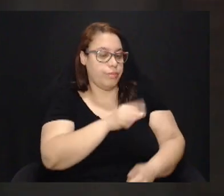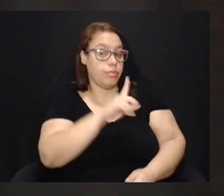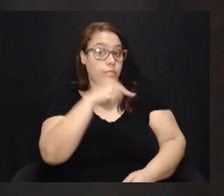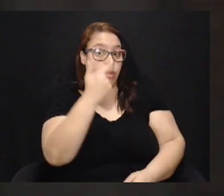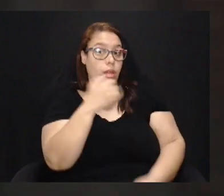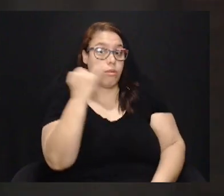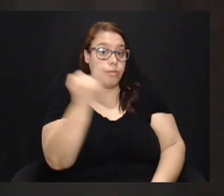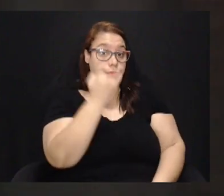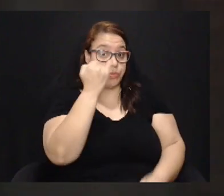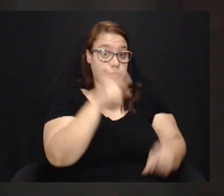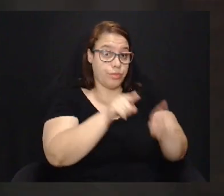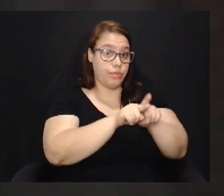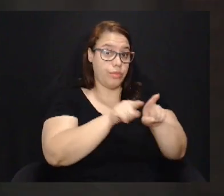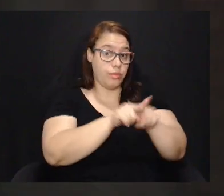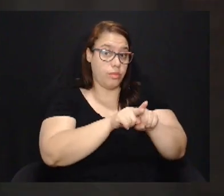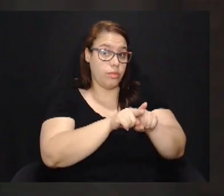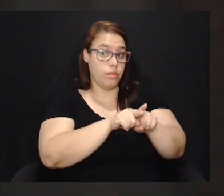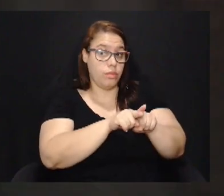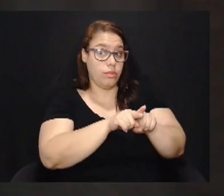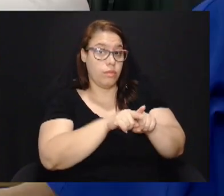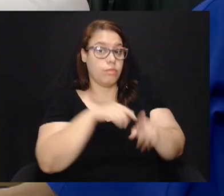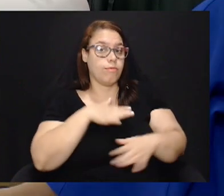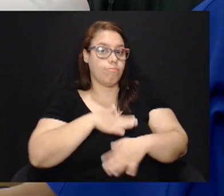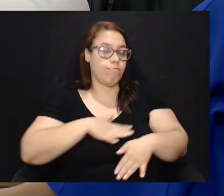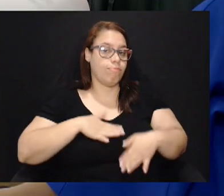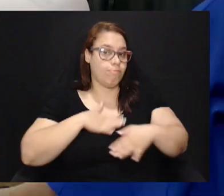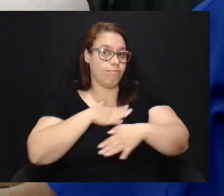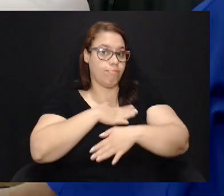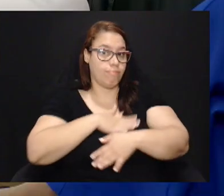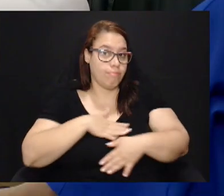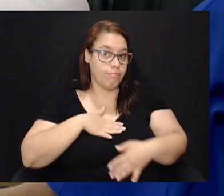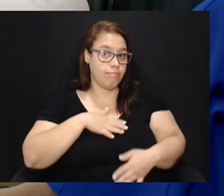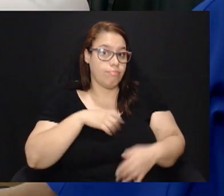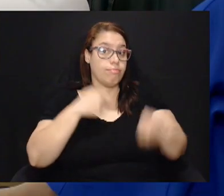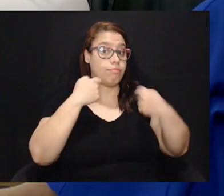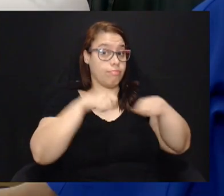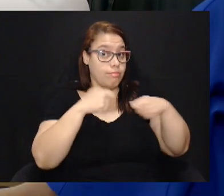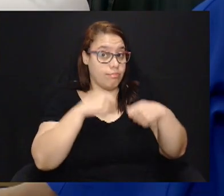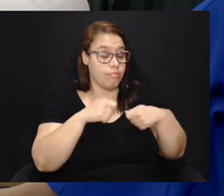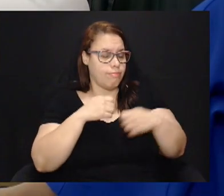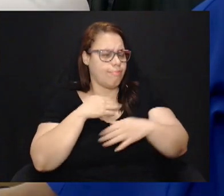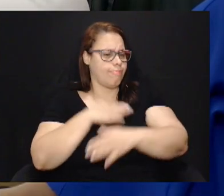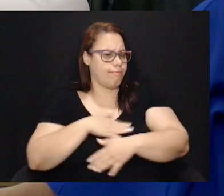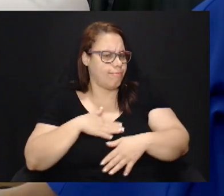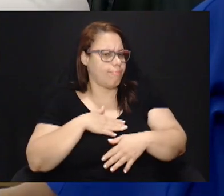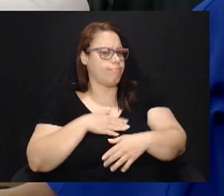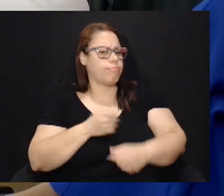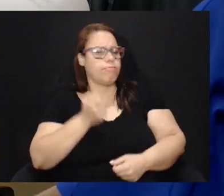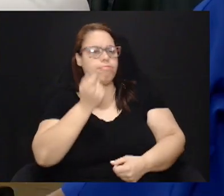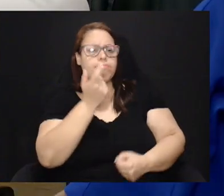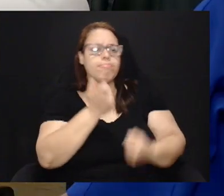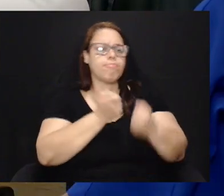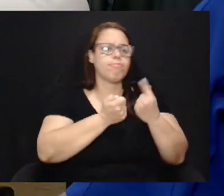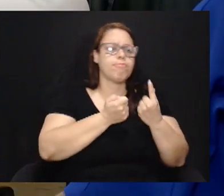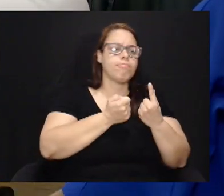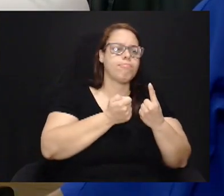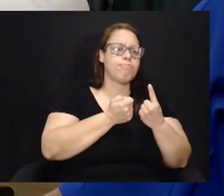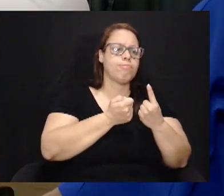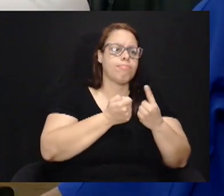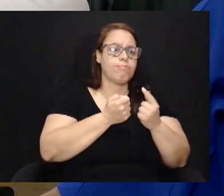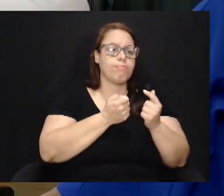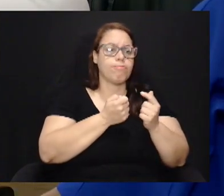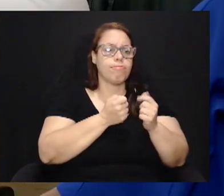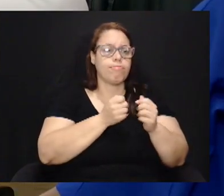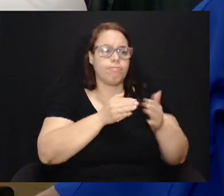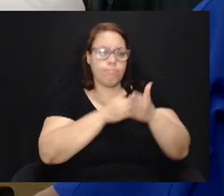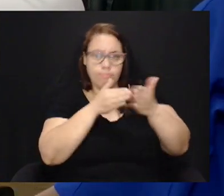que é a questão que a gente fala do prazer, né? Então, assim, se eu preciso de um prazer com alguma coisa, né? Se eu tenho restrições, a Bruna